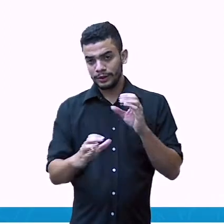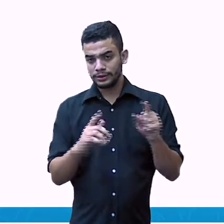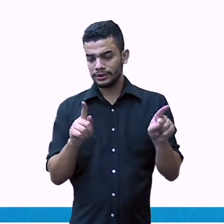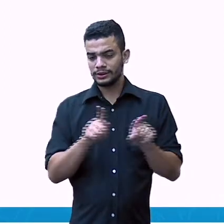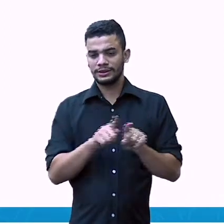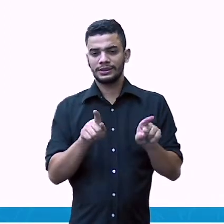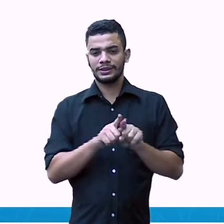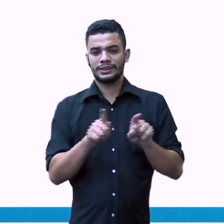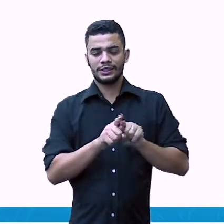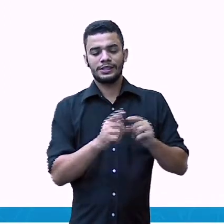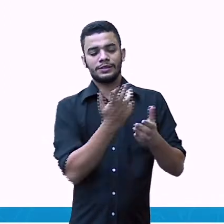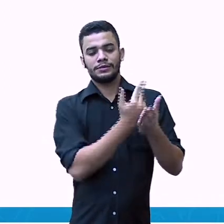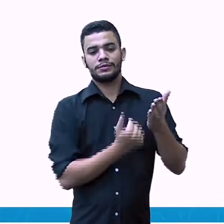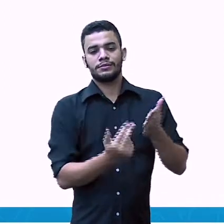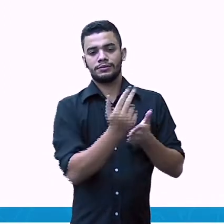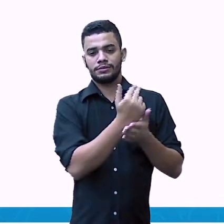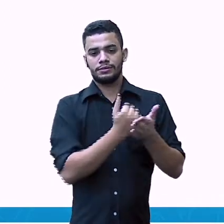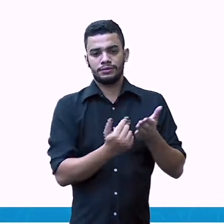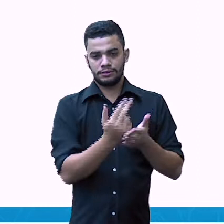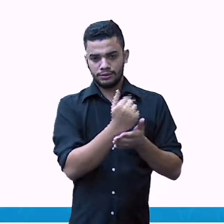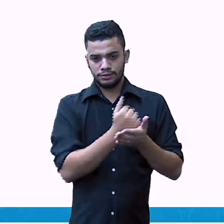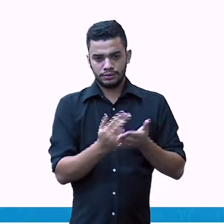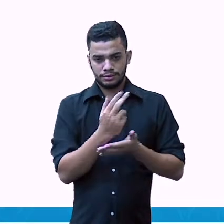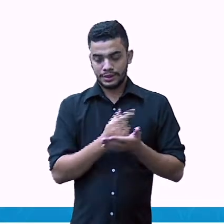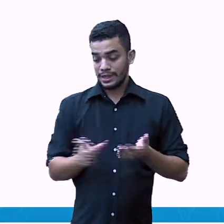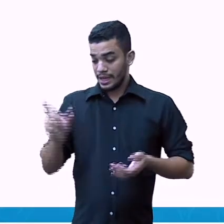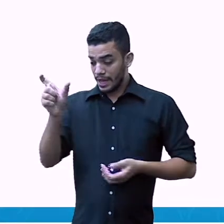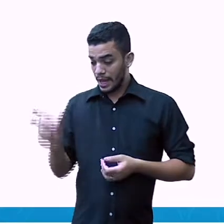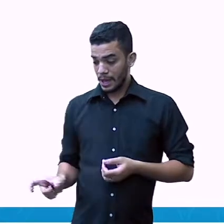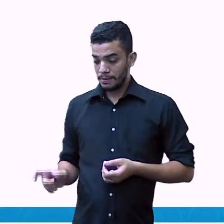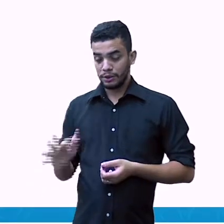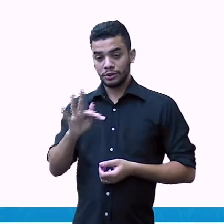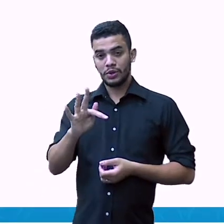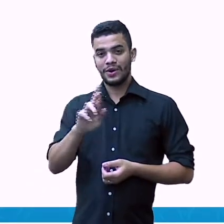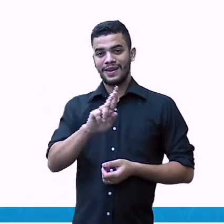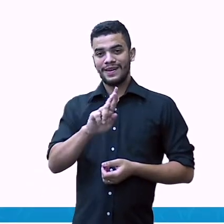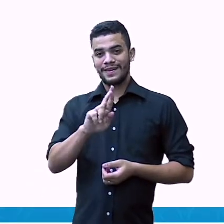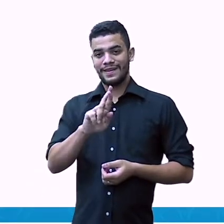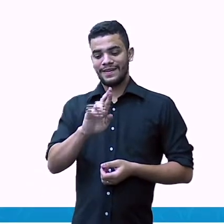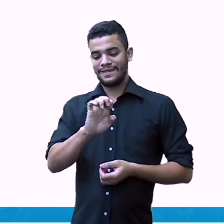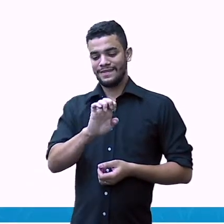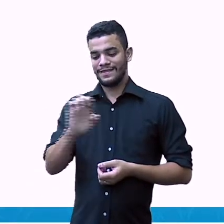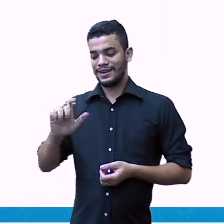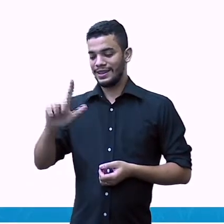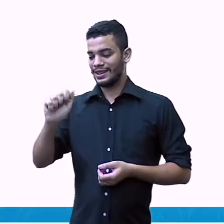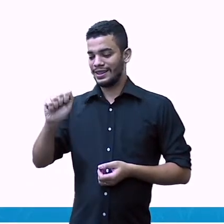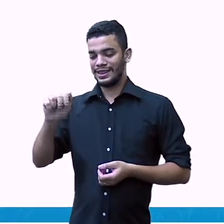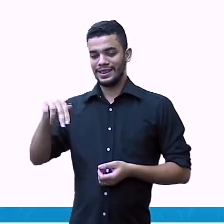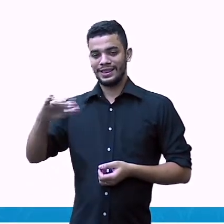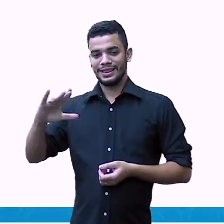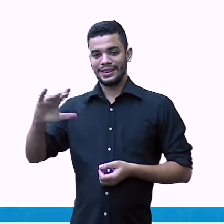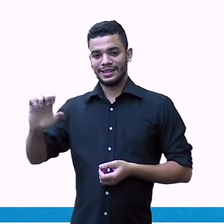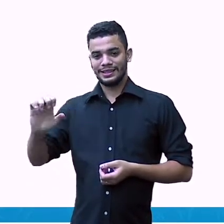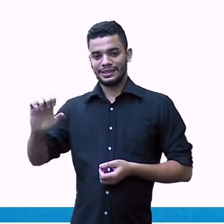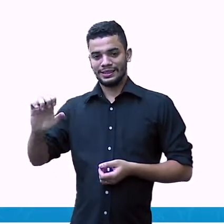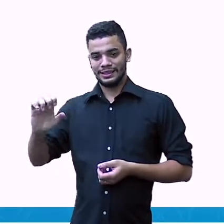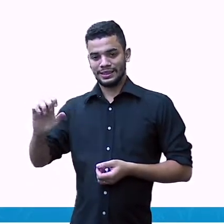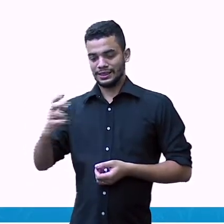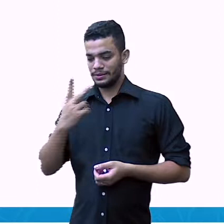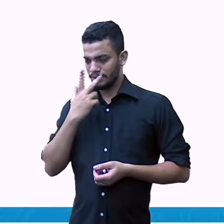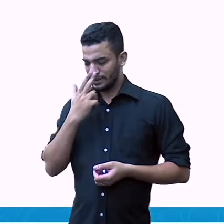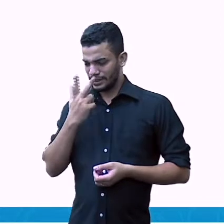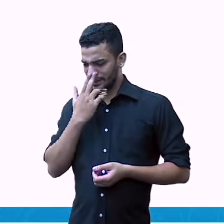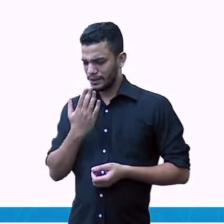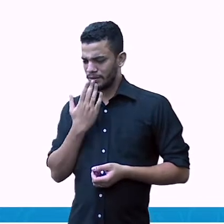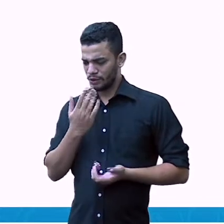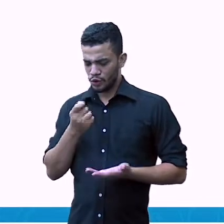freelancer cobra por serviço prestado, como é mais comum neste meio. Atualmente, a atividade conhecida como home